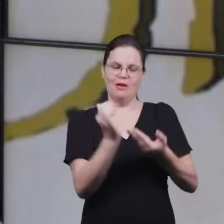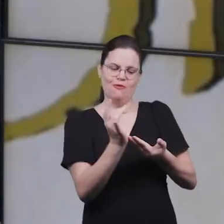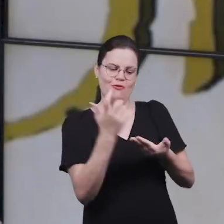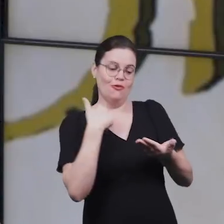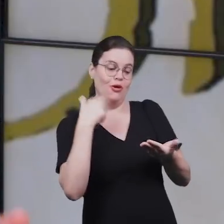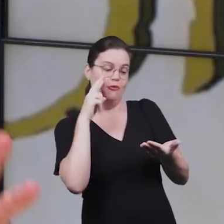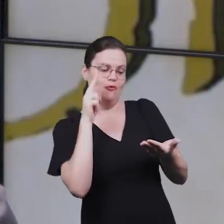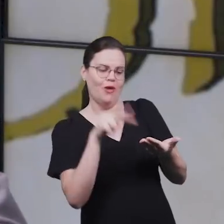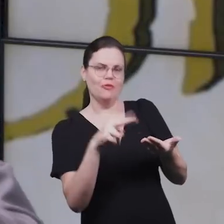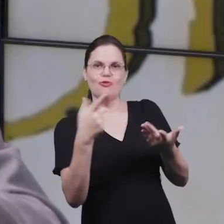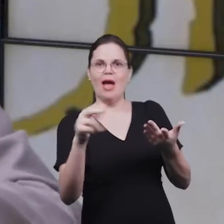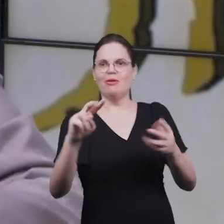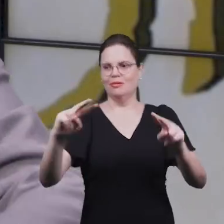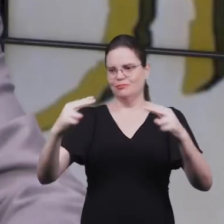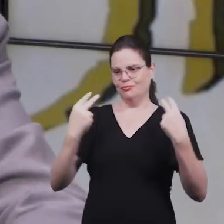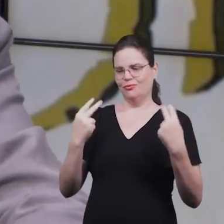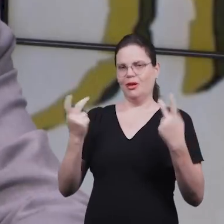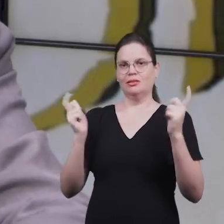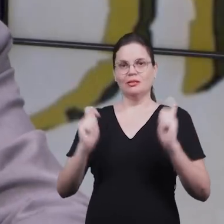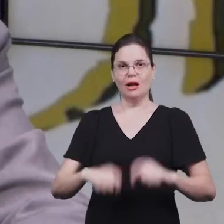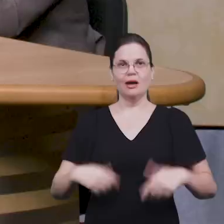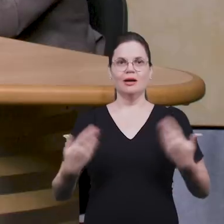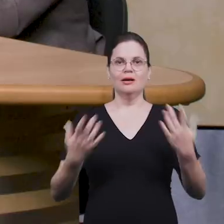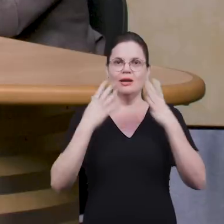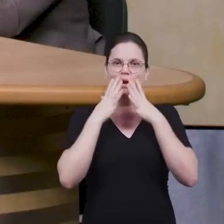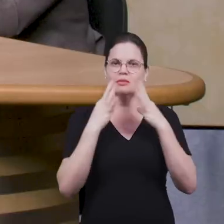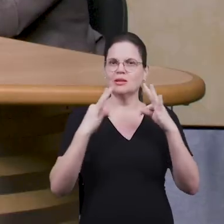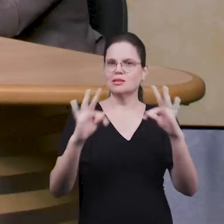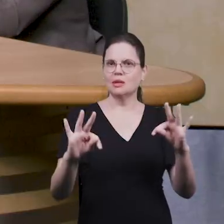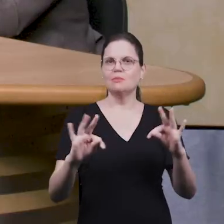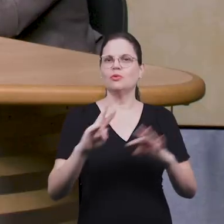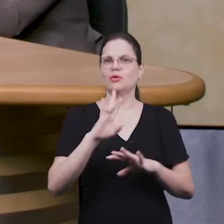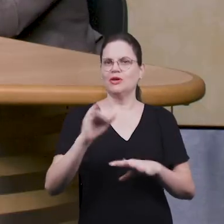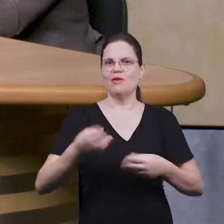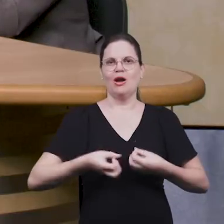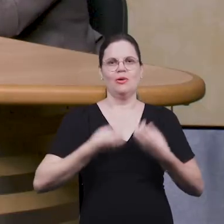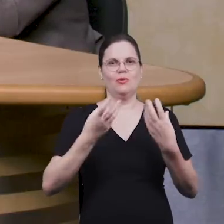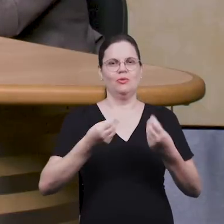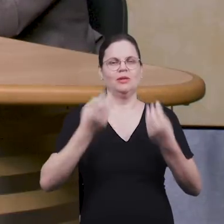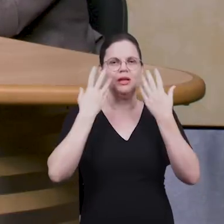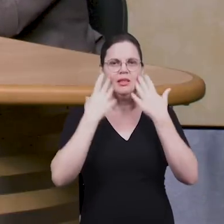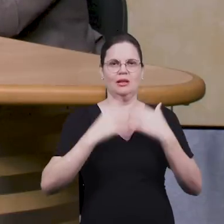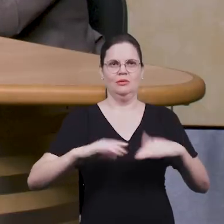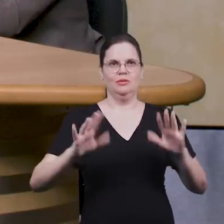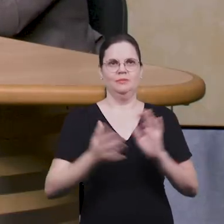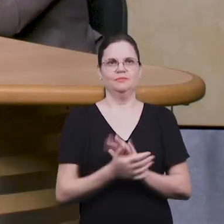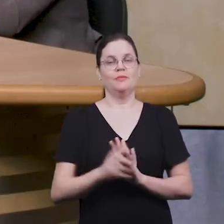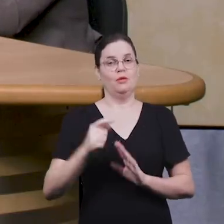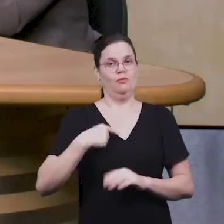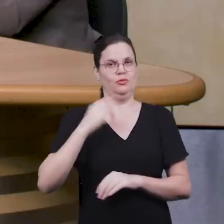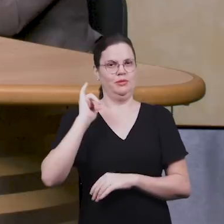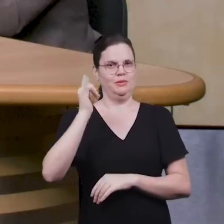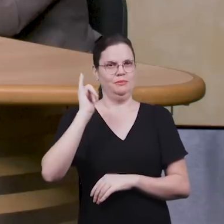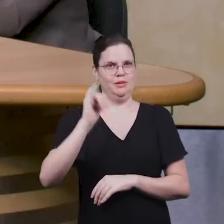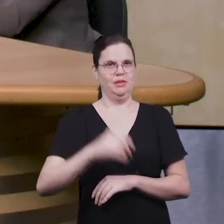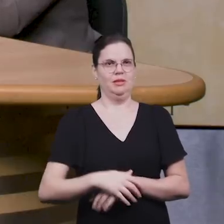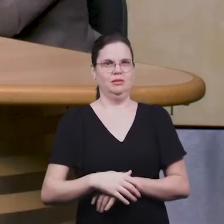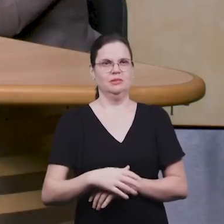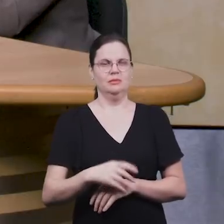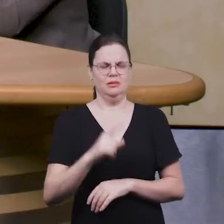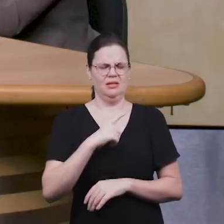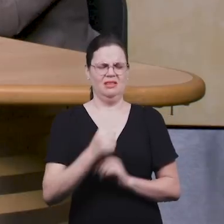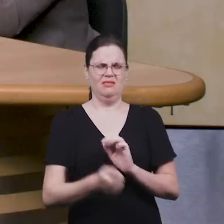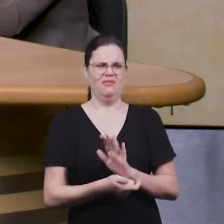vai surgir. Então, acho que esse é um ponto interessante. Eu quero contar uma experiência que é atual, recente. Uma pessoa, há